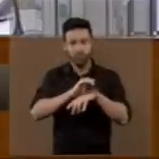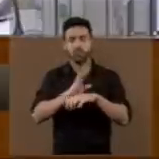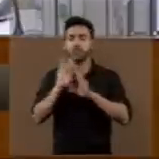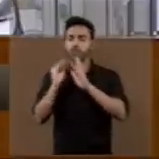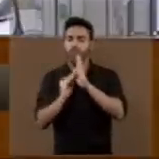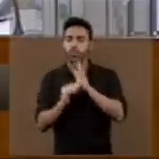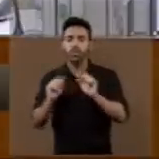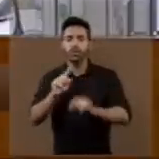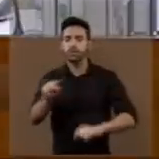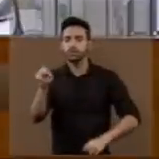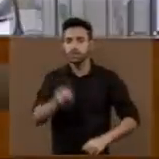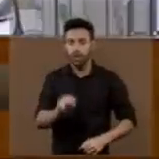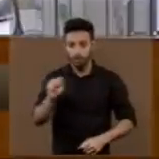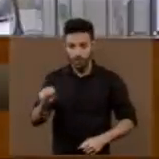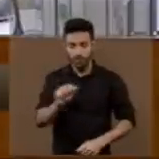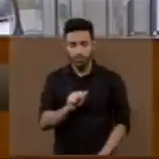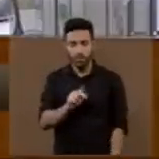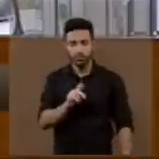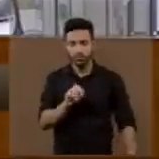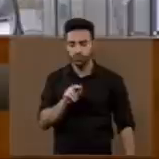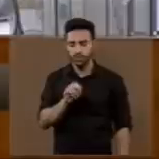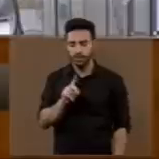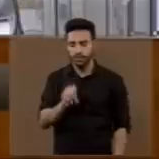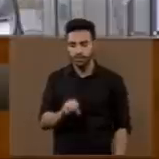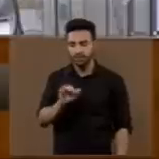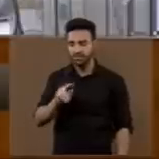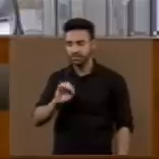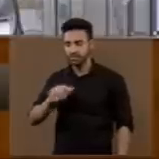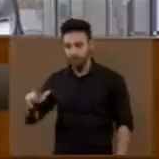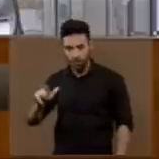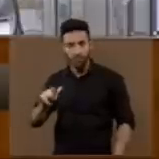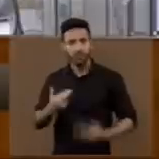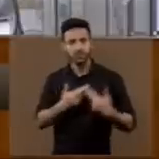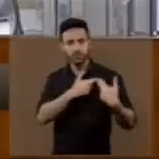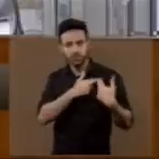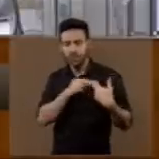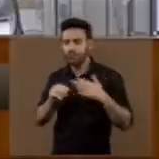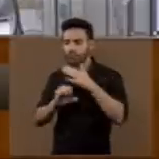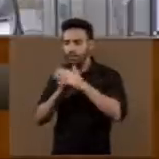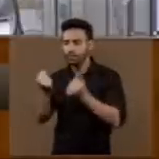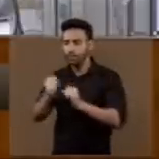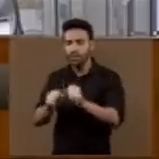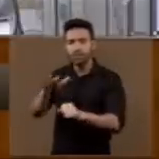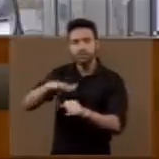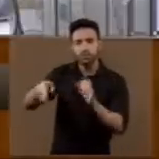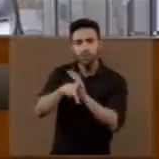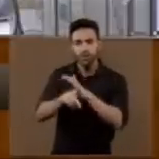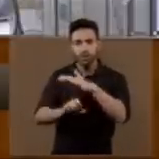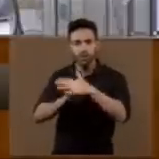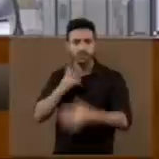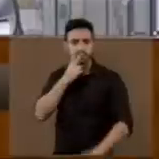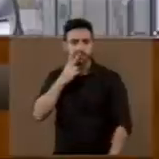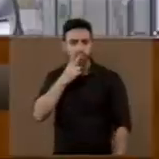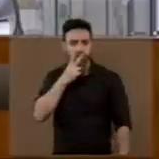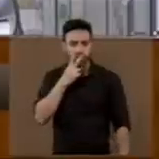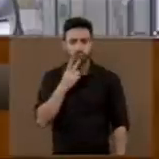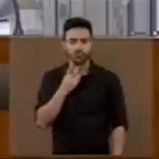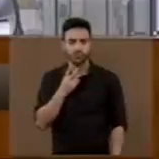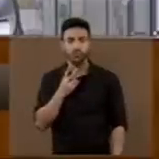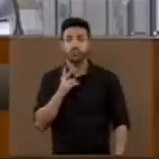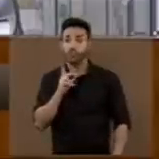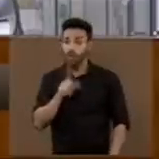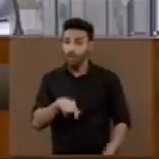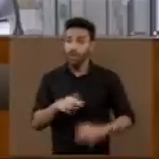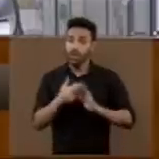estabelecendo que o cancelamento pela autoridade fiscal do registro especial das empresas dedicadas à fabricação de cigarros será